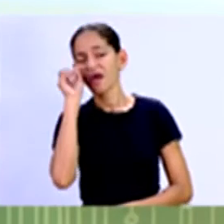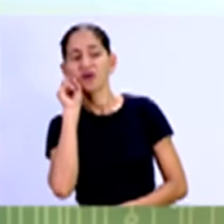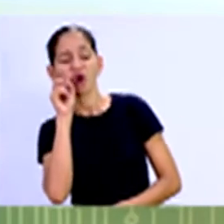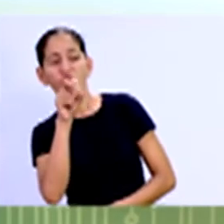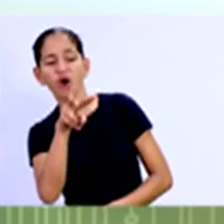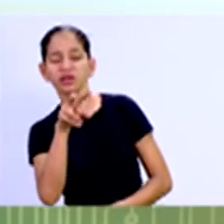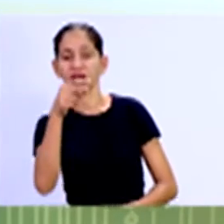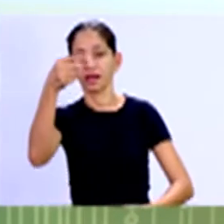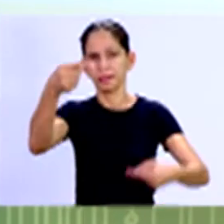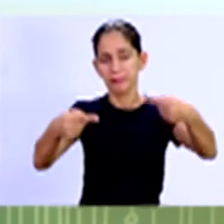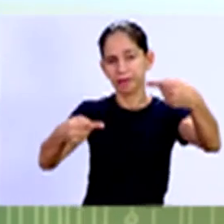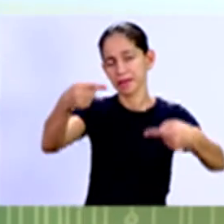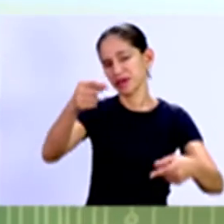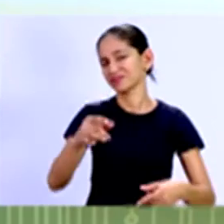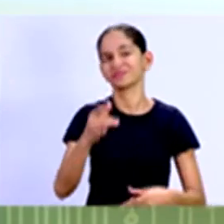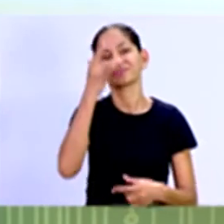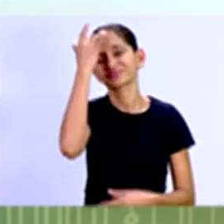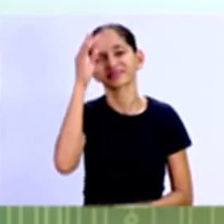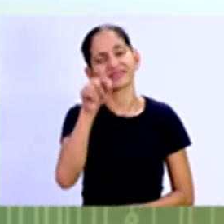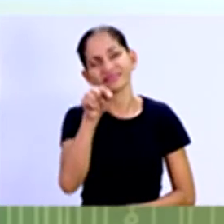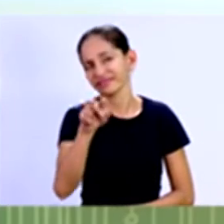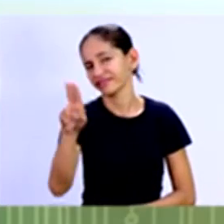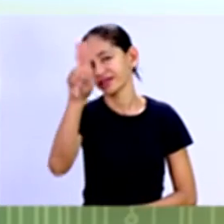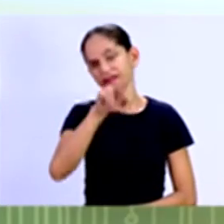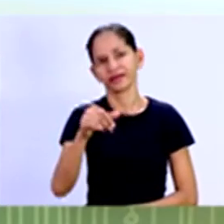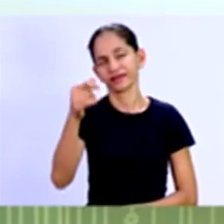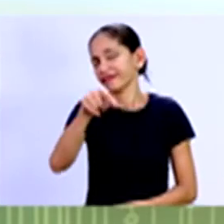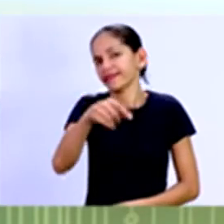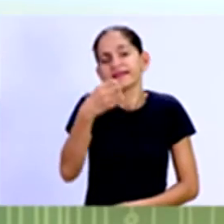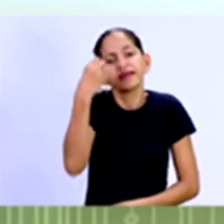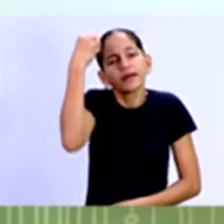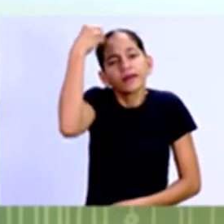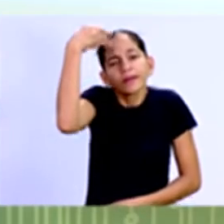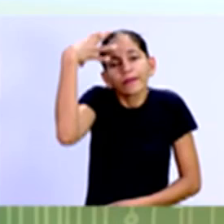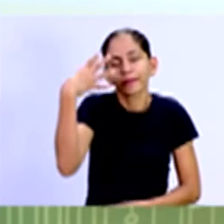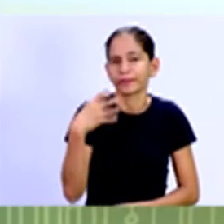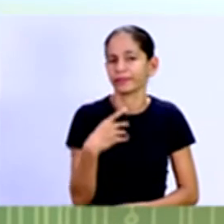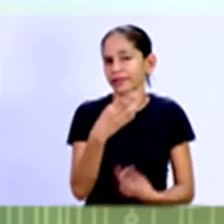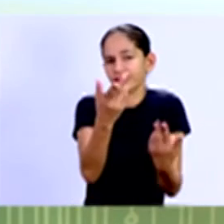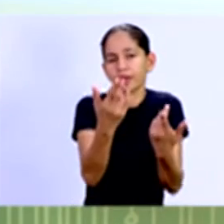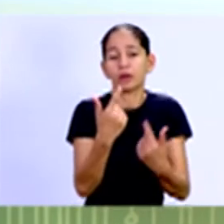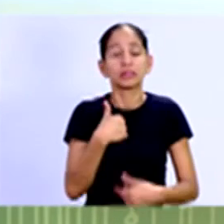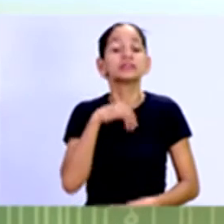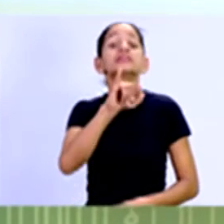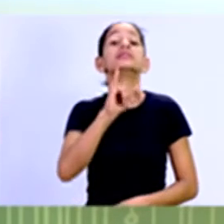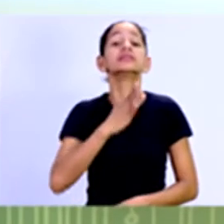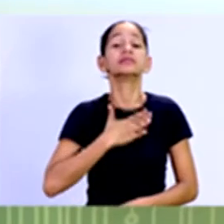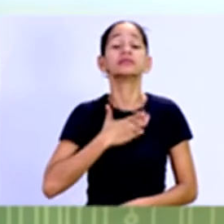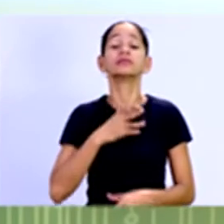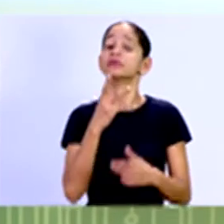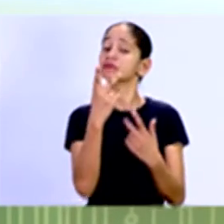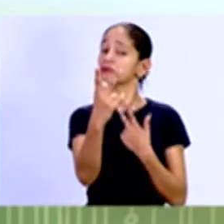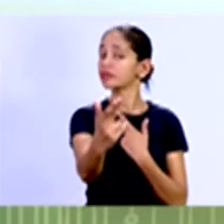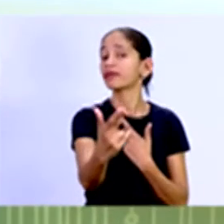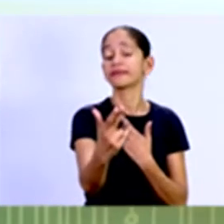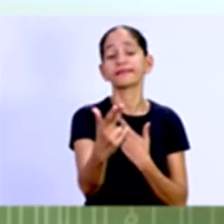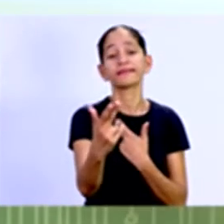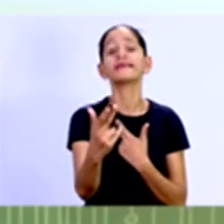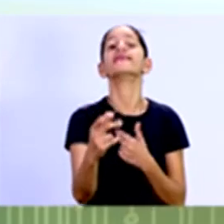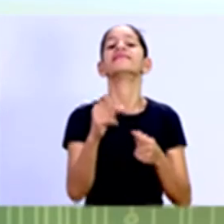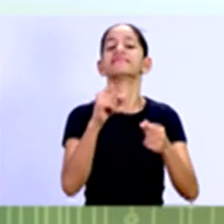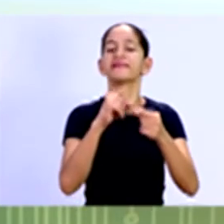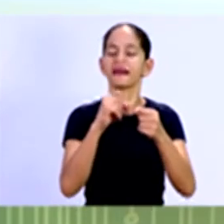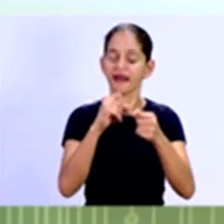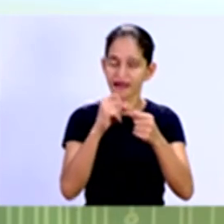para o político e dizer que ele usa todo mundo como fim. Mas será que eu também não estou fazendo isso no meu dia a dia? Né? Eu coloco aí